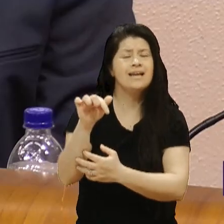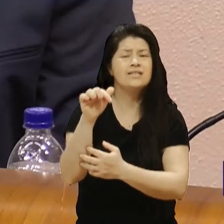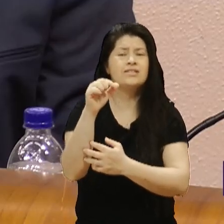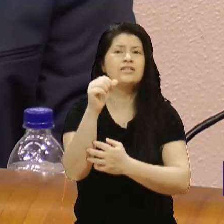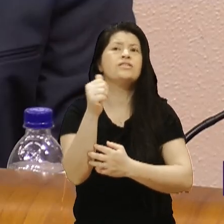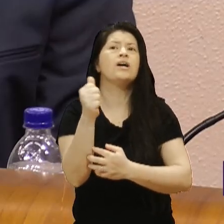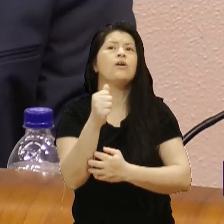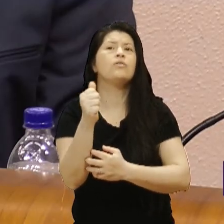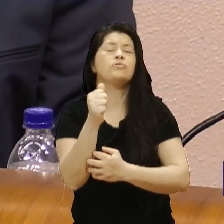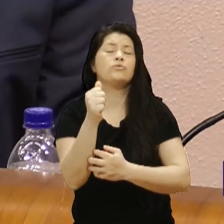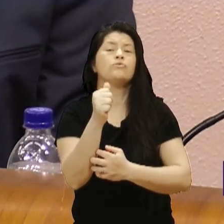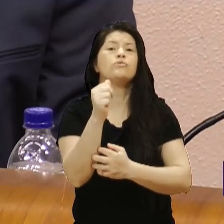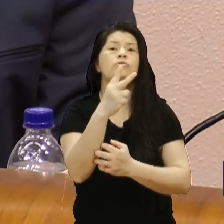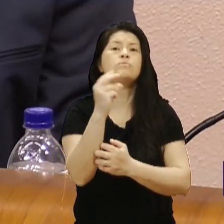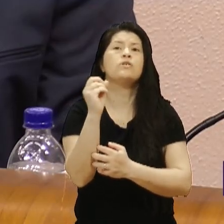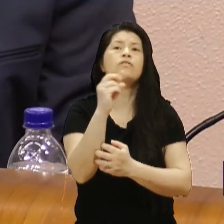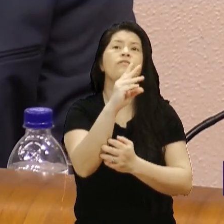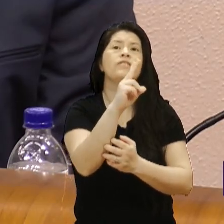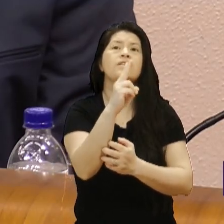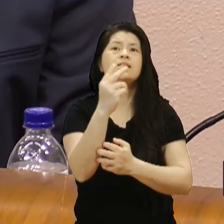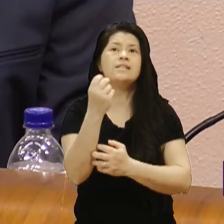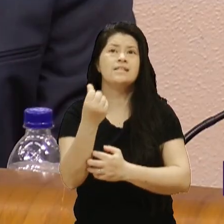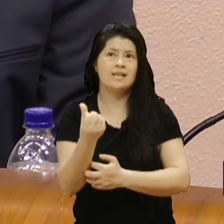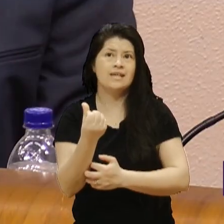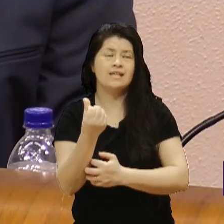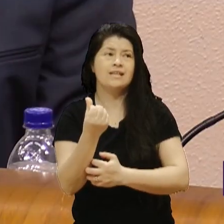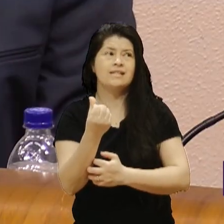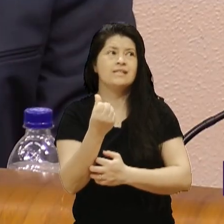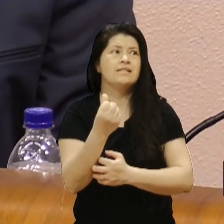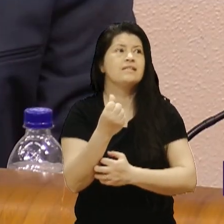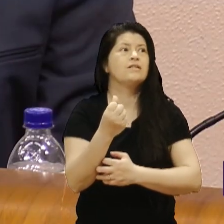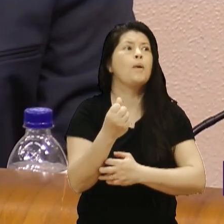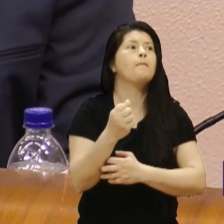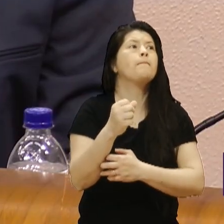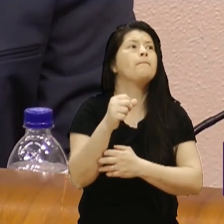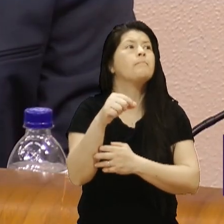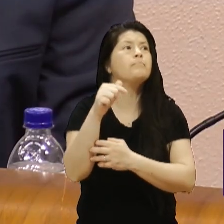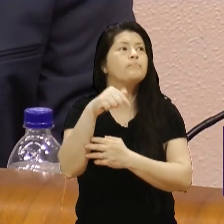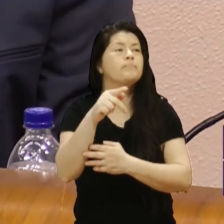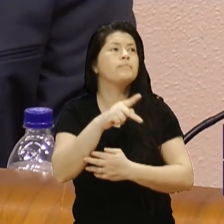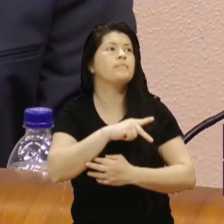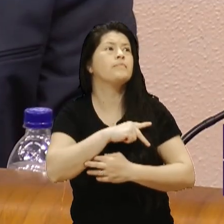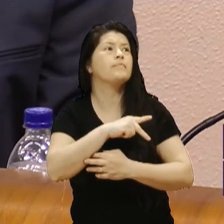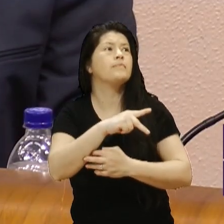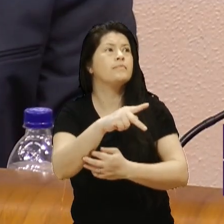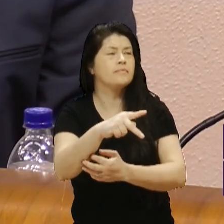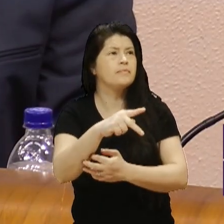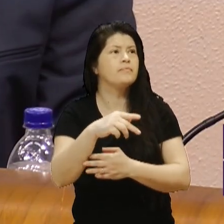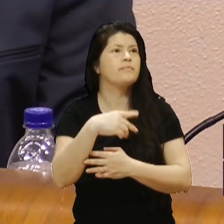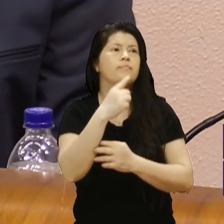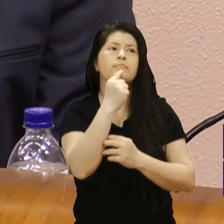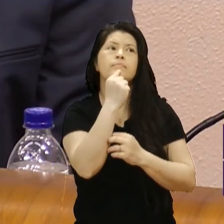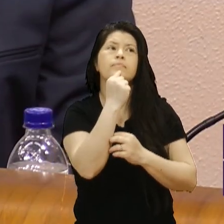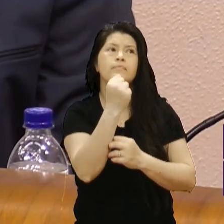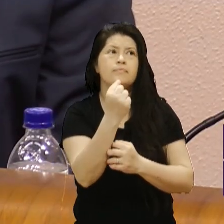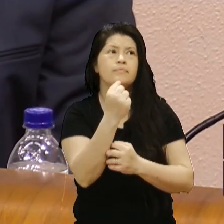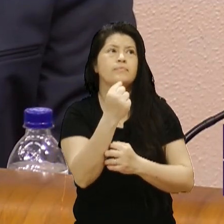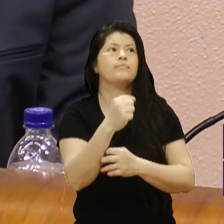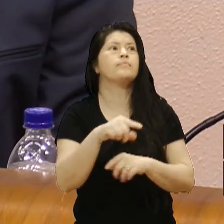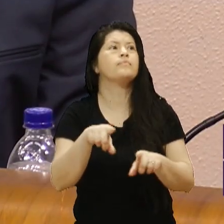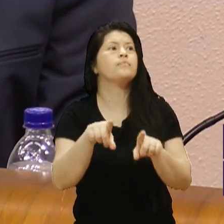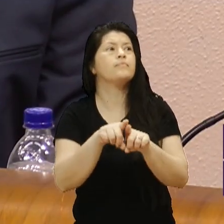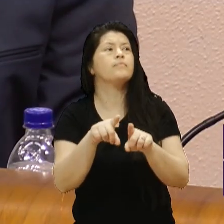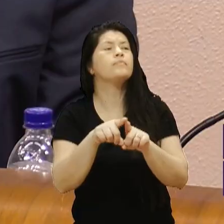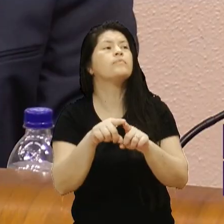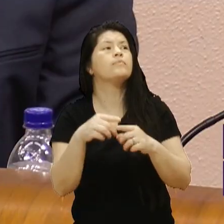de 2026, vem assinada pelo vereador Wagner Petrini, presidente desta casa, este vereador João Reis, primeiro